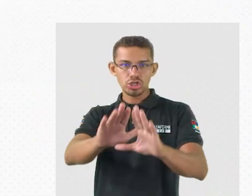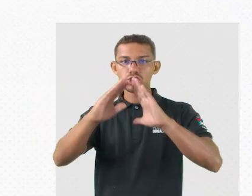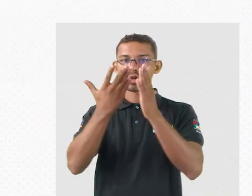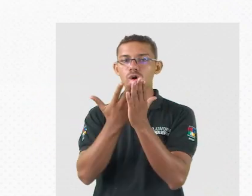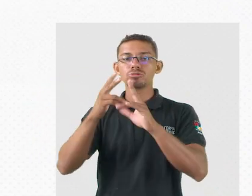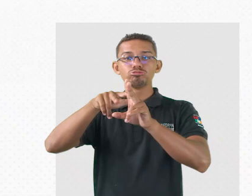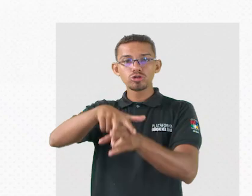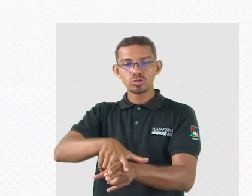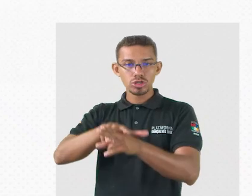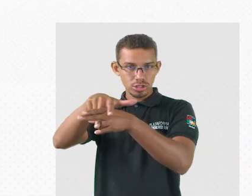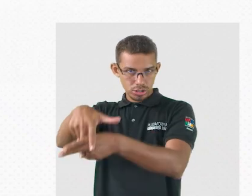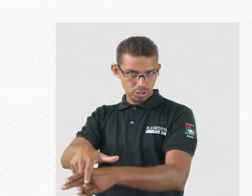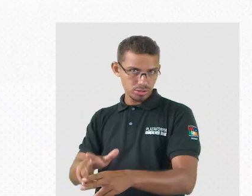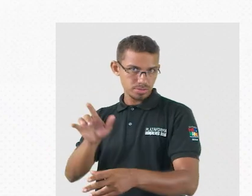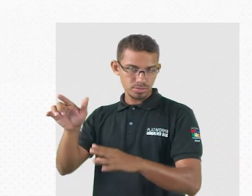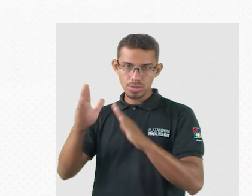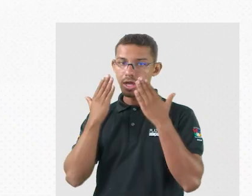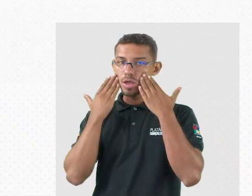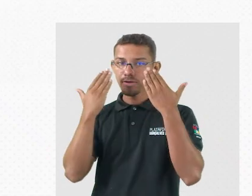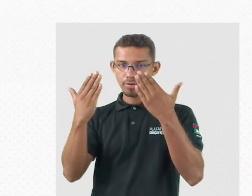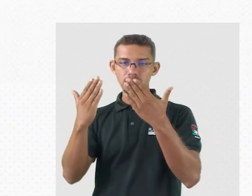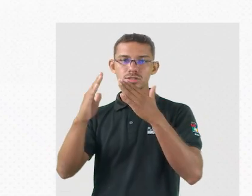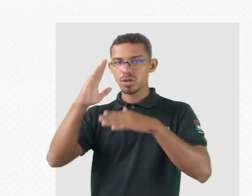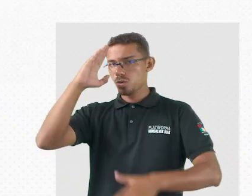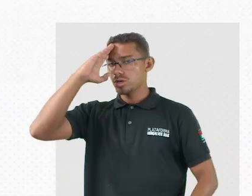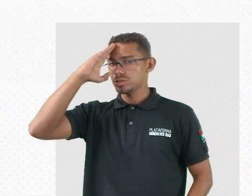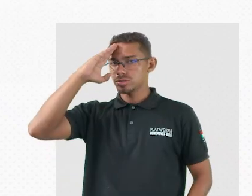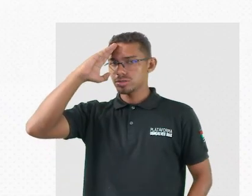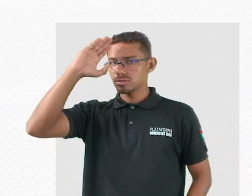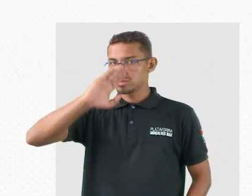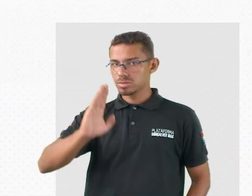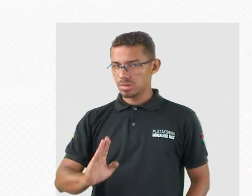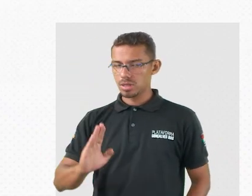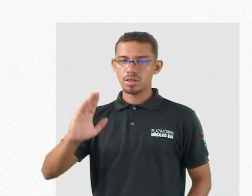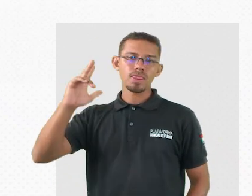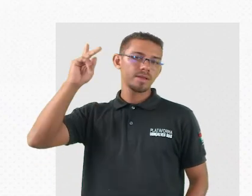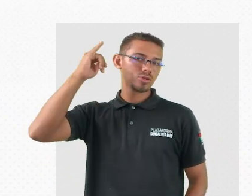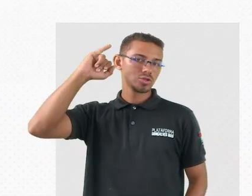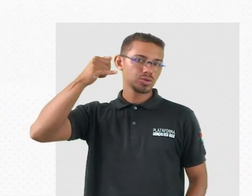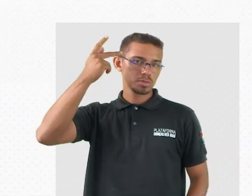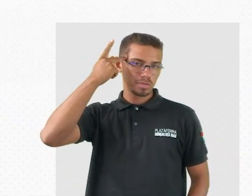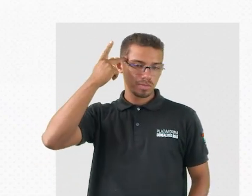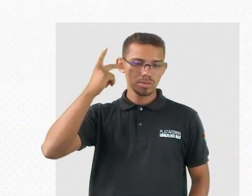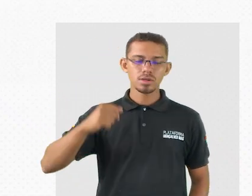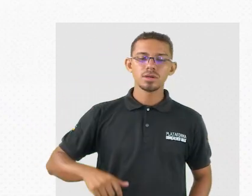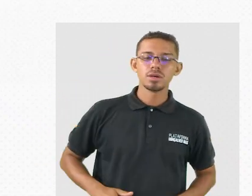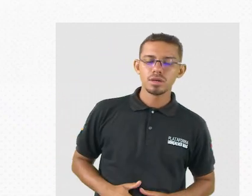Na verdade, há muito tempo se discute sobre essa questão